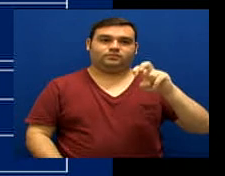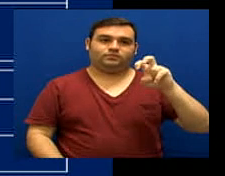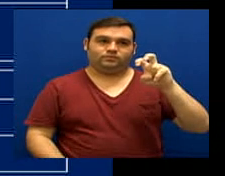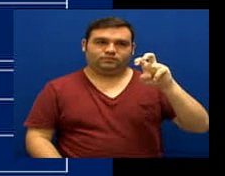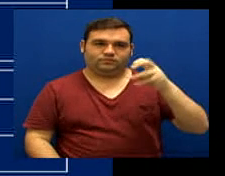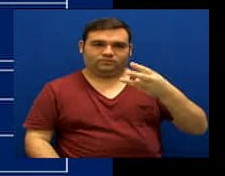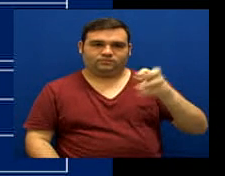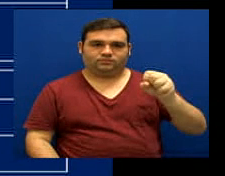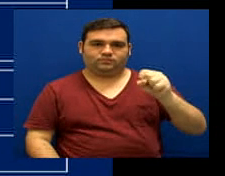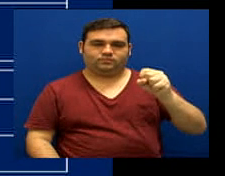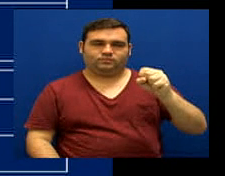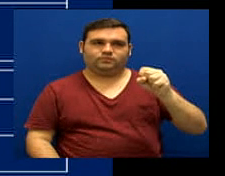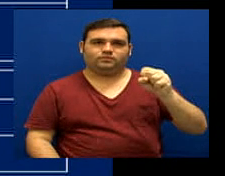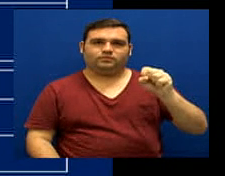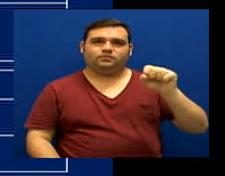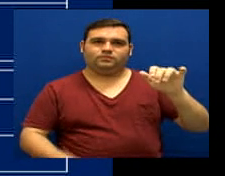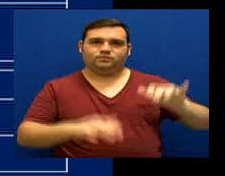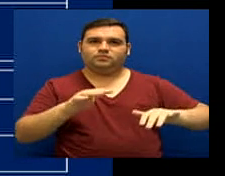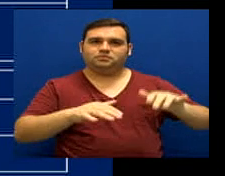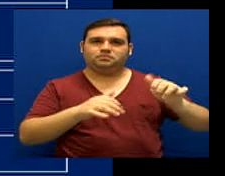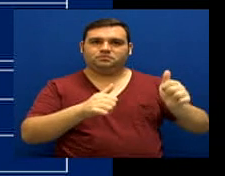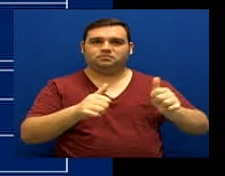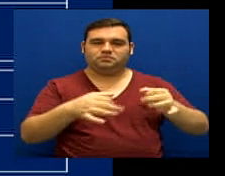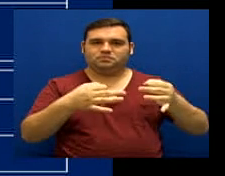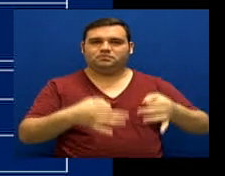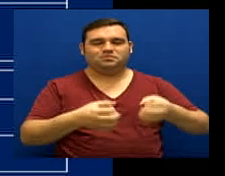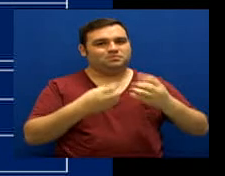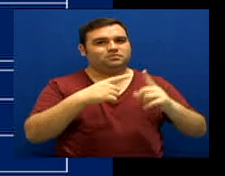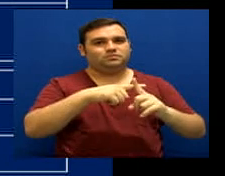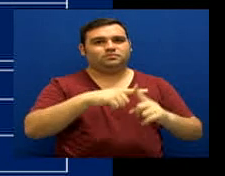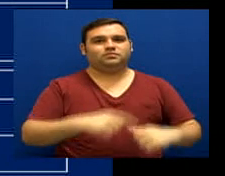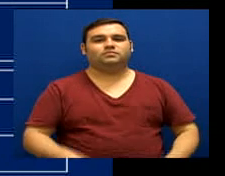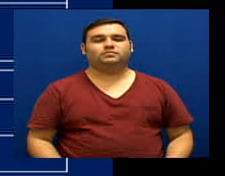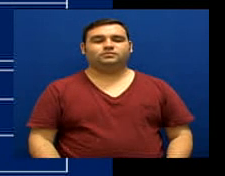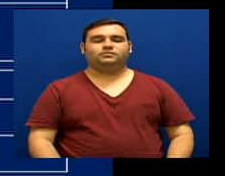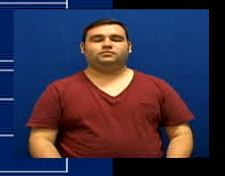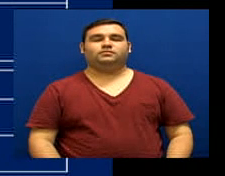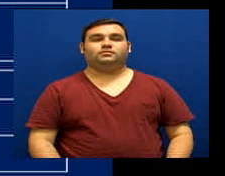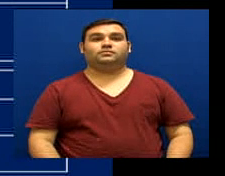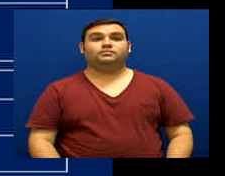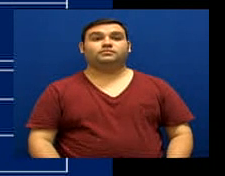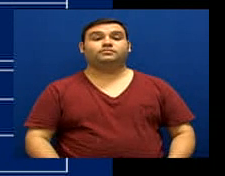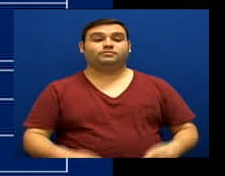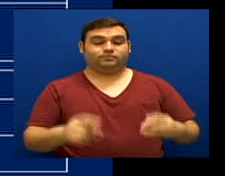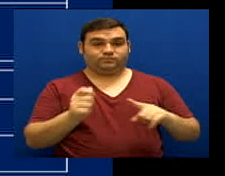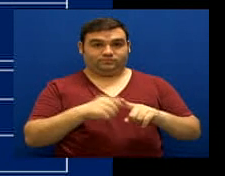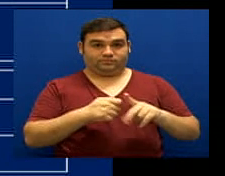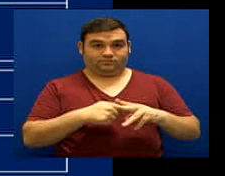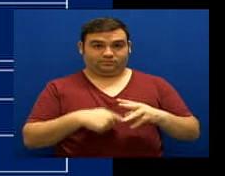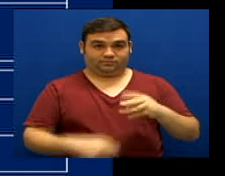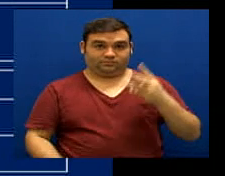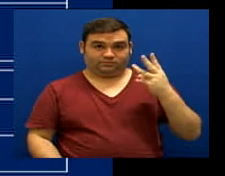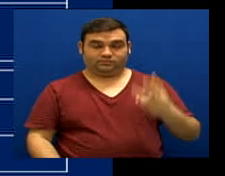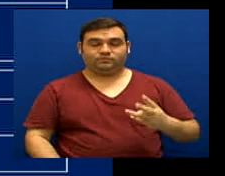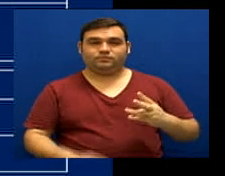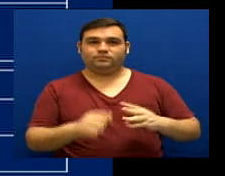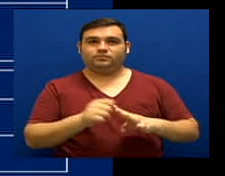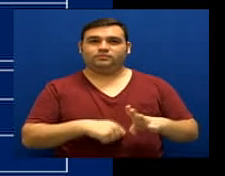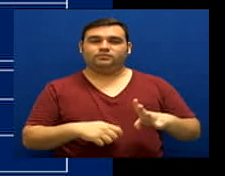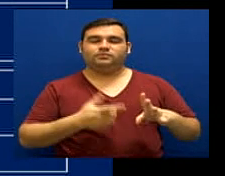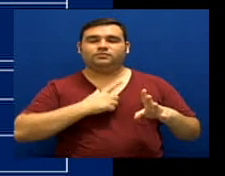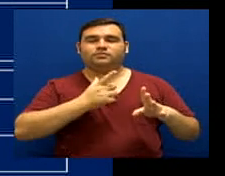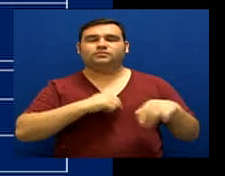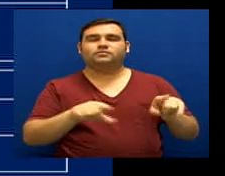7,38 quer dizer uma variação positiva o terceiro quadrimestre 2016 receitas de